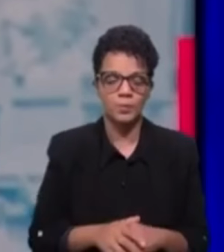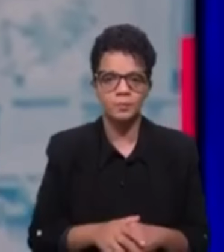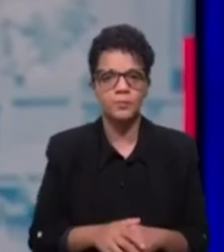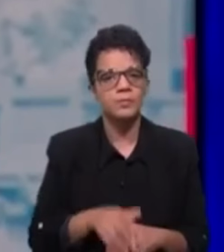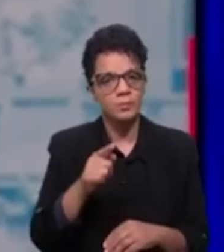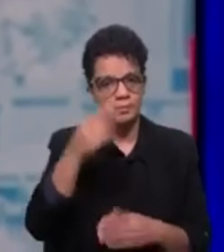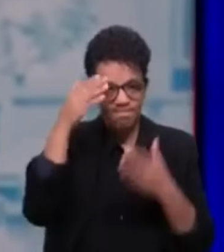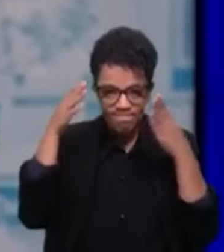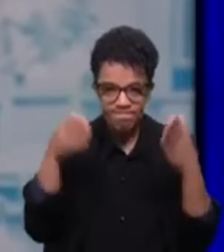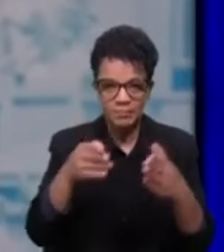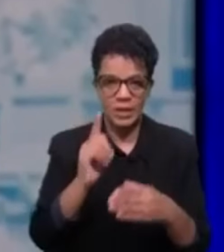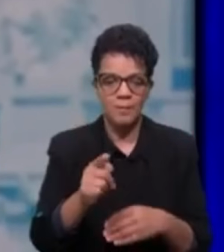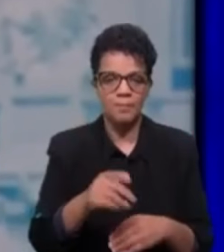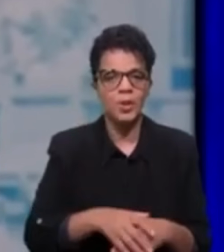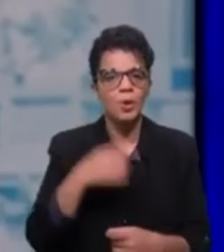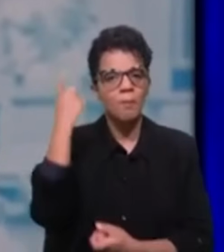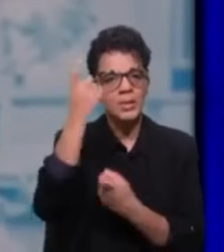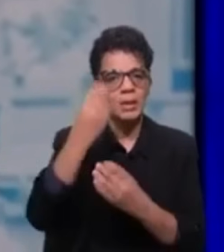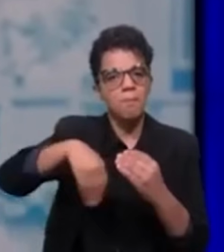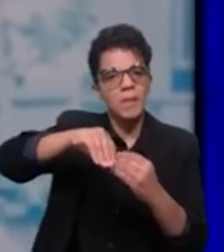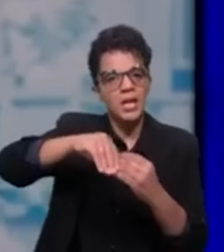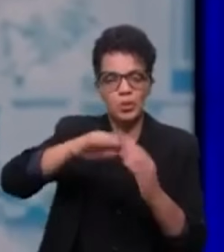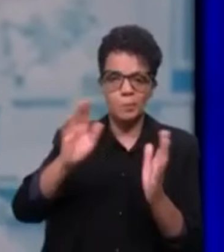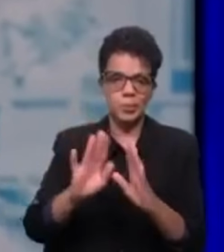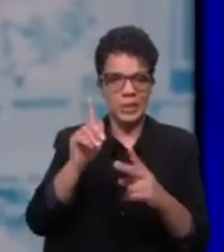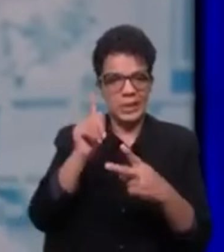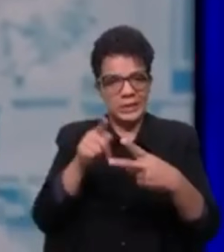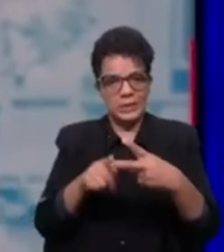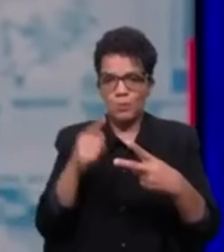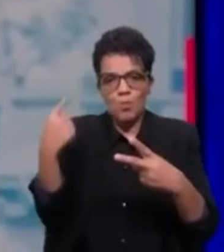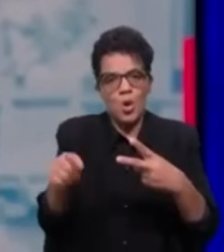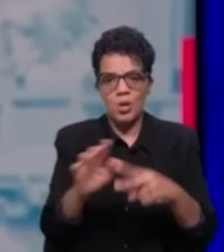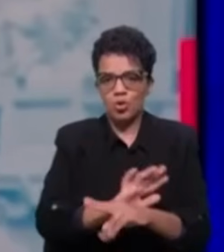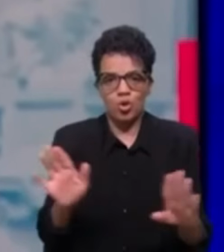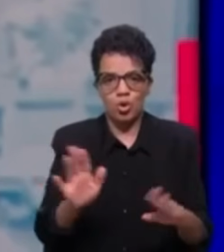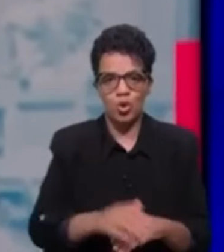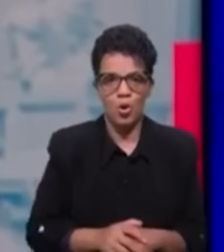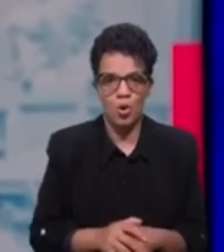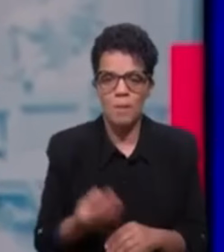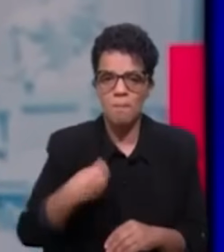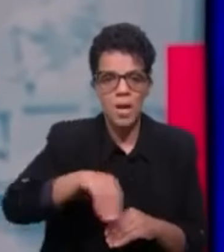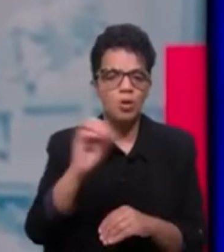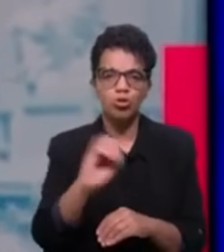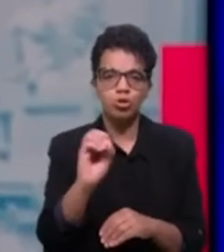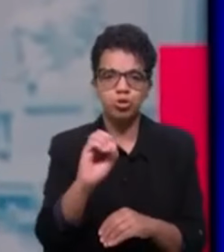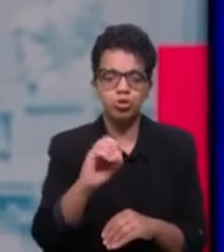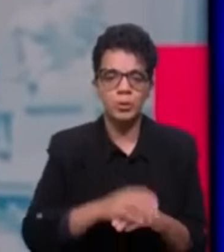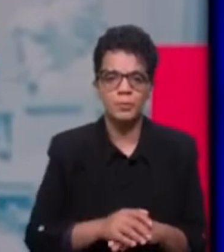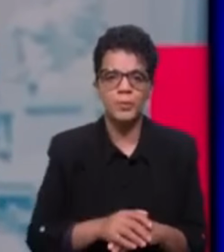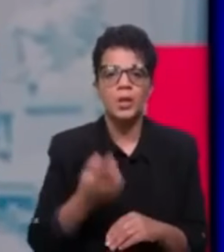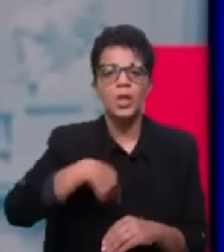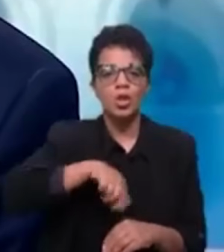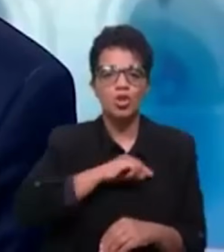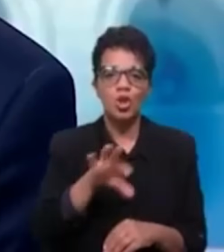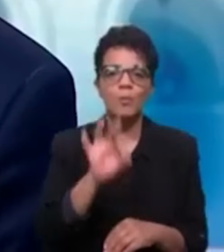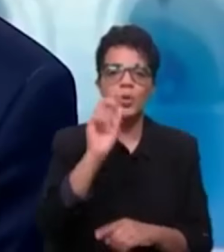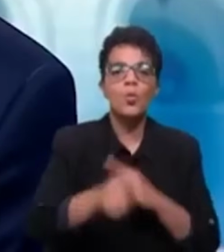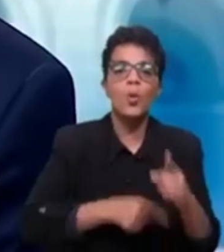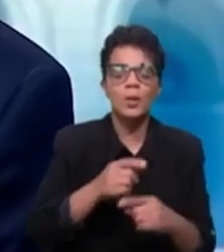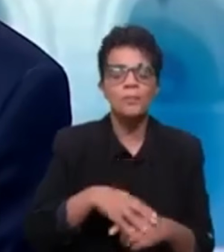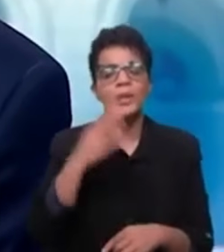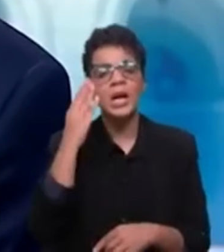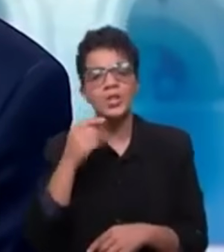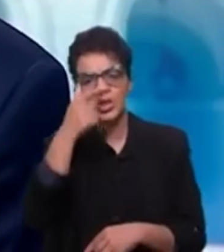é n que eu estou concentrado eu mais nenum Ceno é este oen nós temos a op que nós temos dia